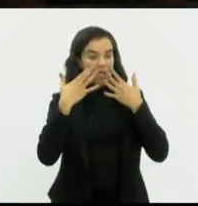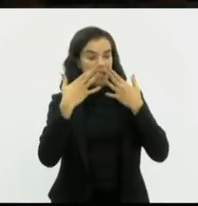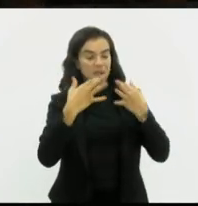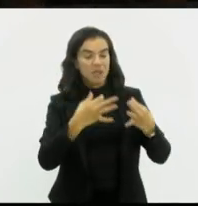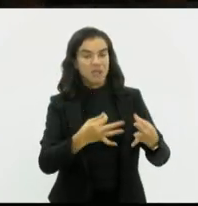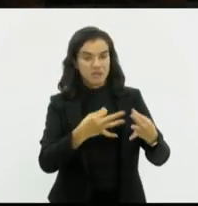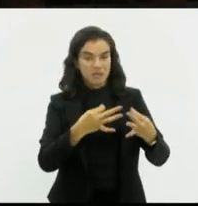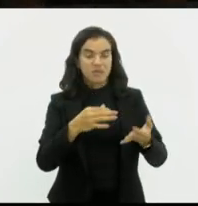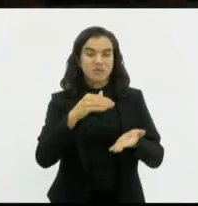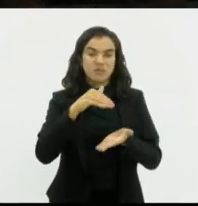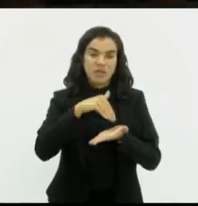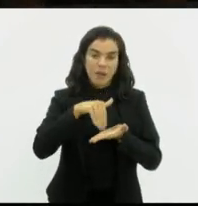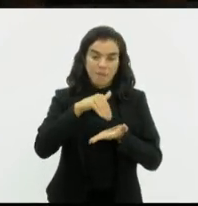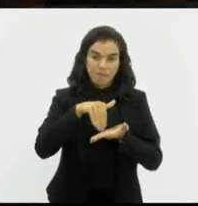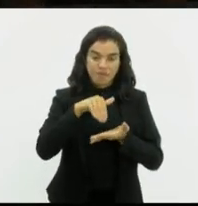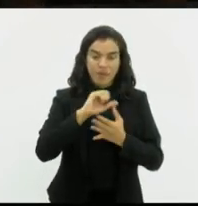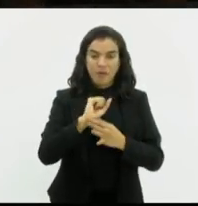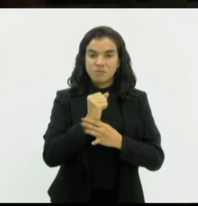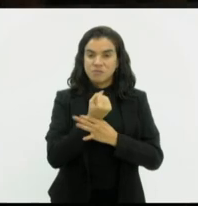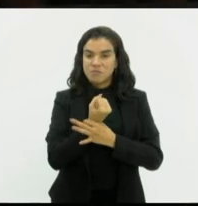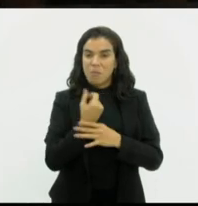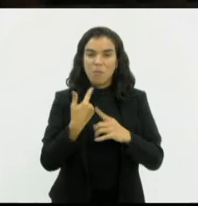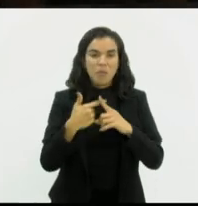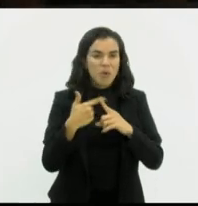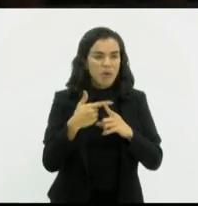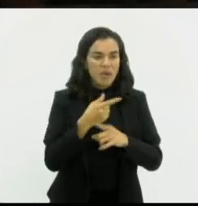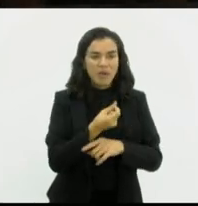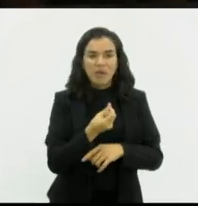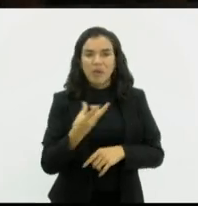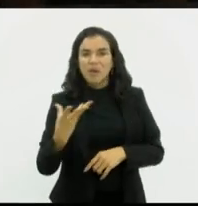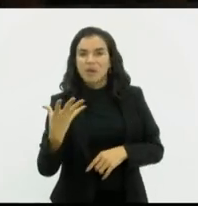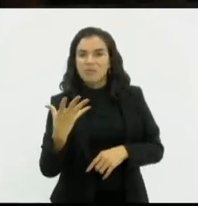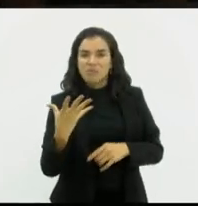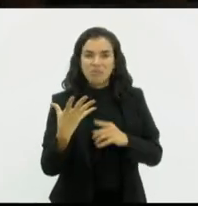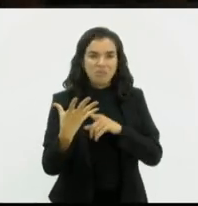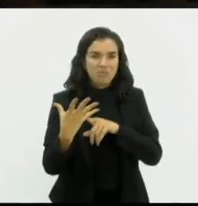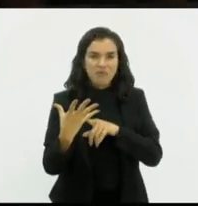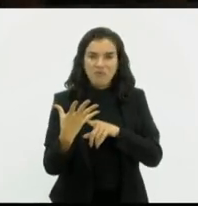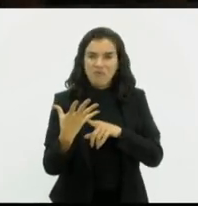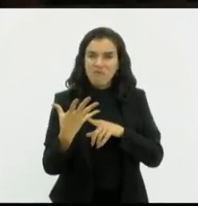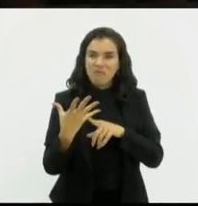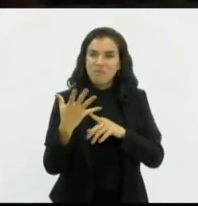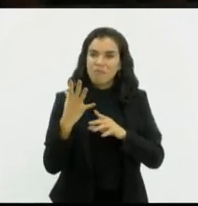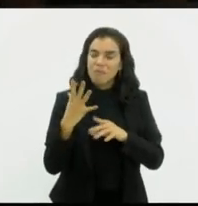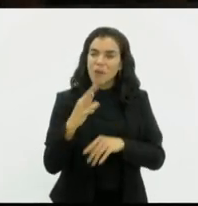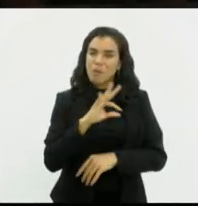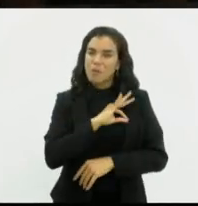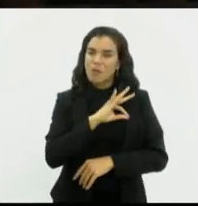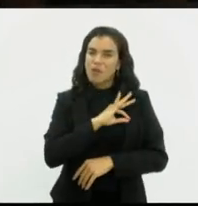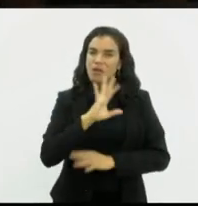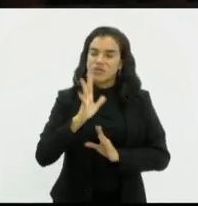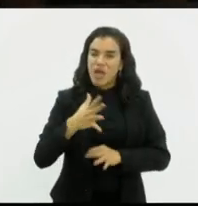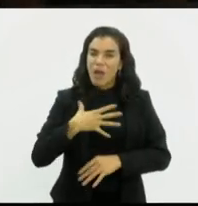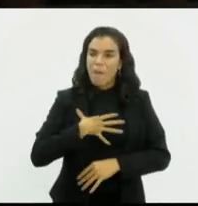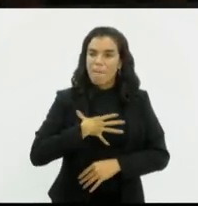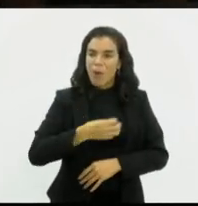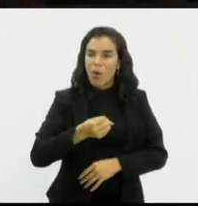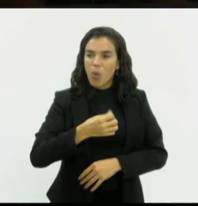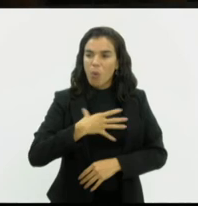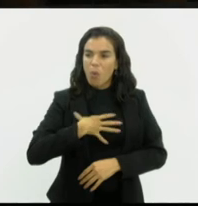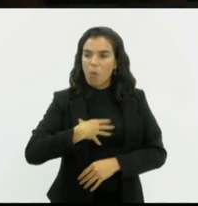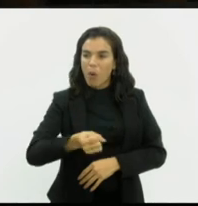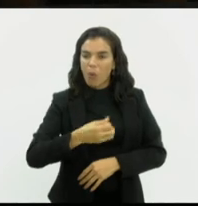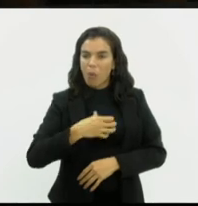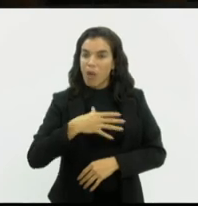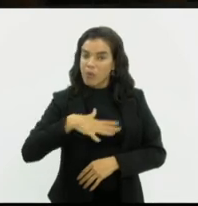de Segurança, que se investigue por que, que tantos policiais estão cometendo suicídio, porque é uma